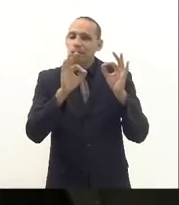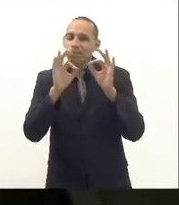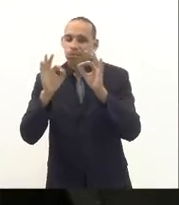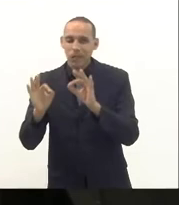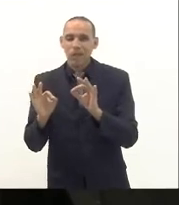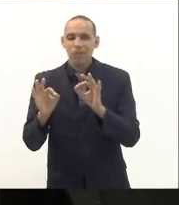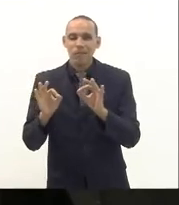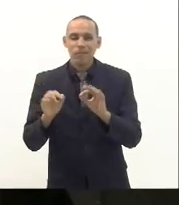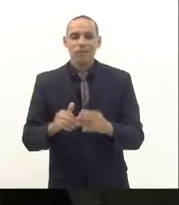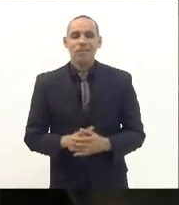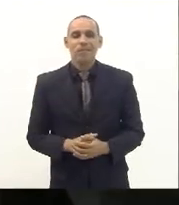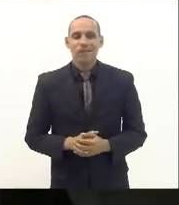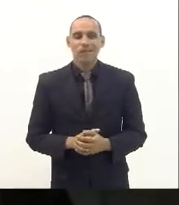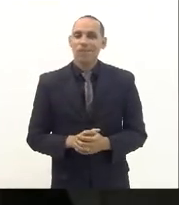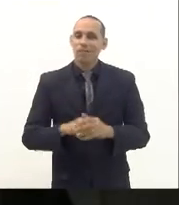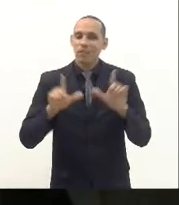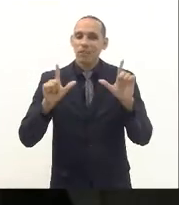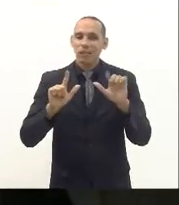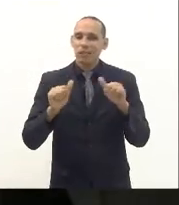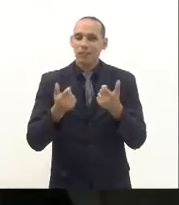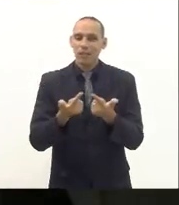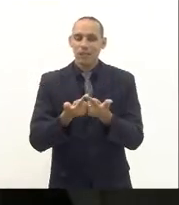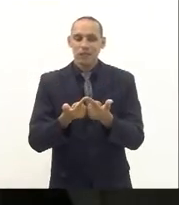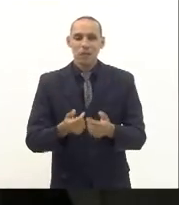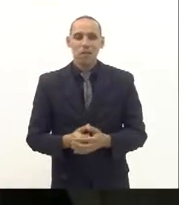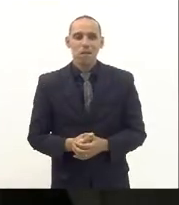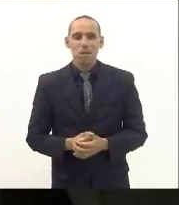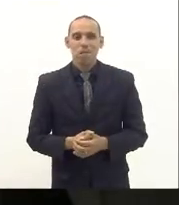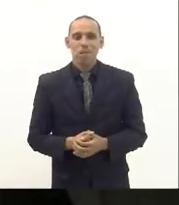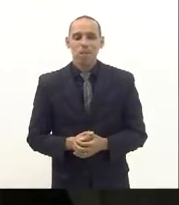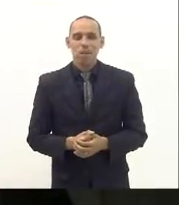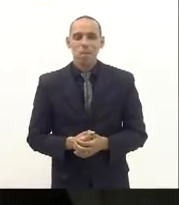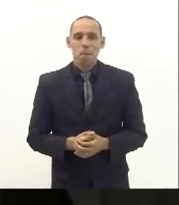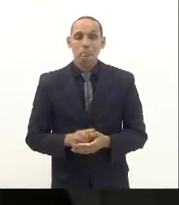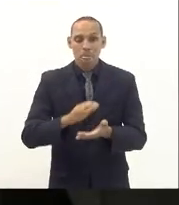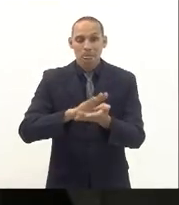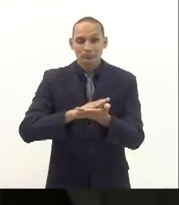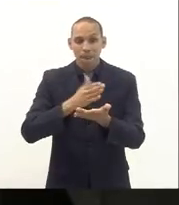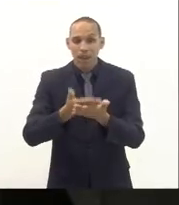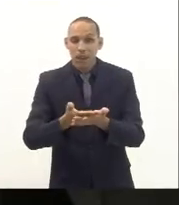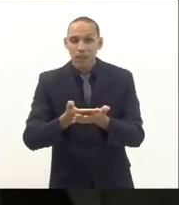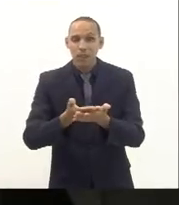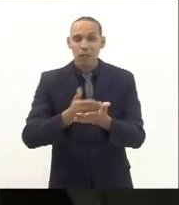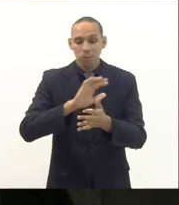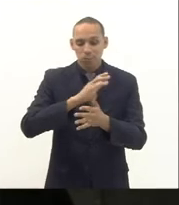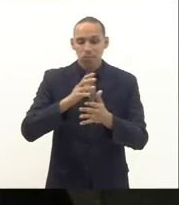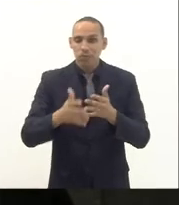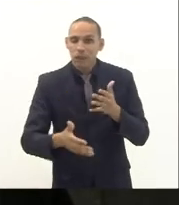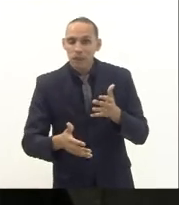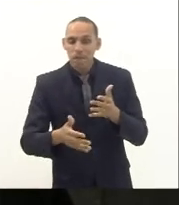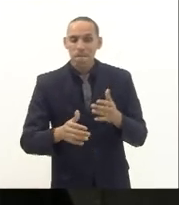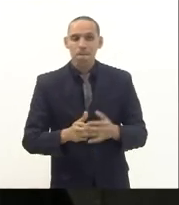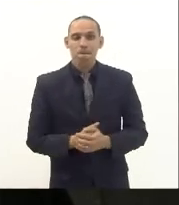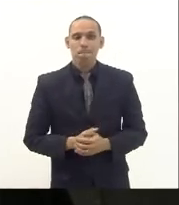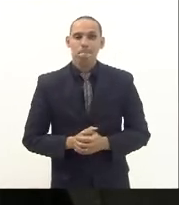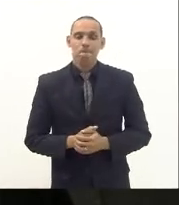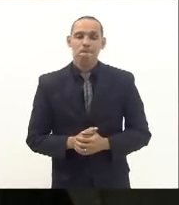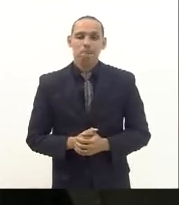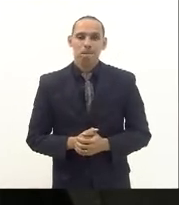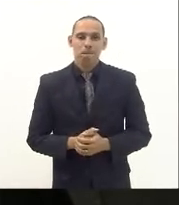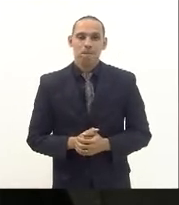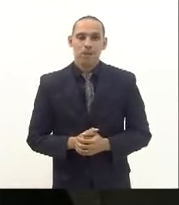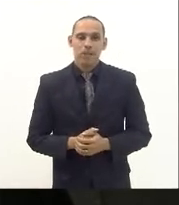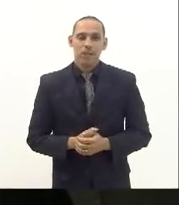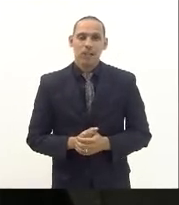da TV alerj short intérprete da linguagem de libras